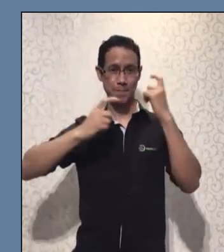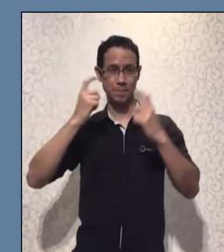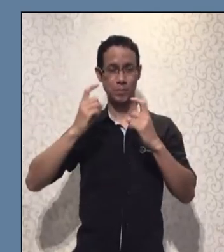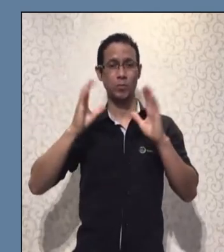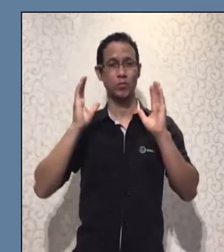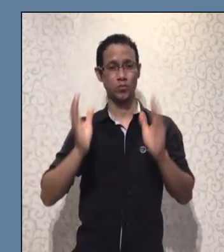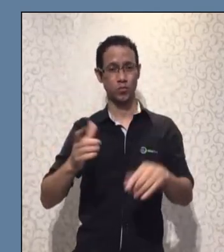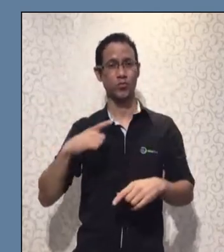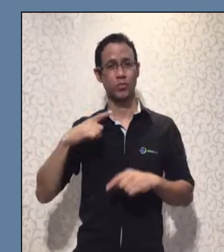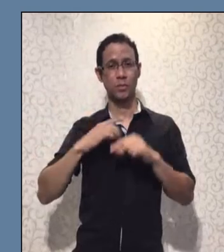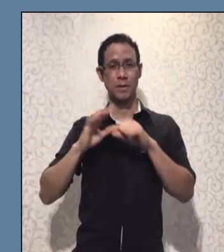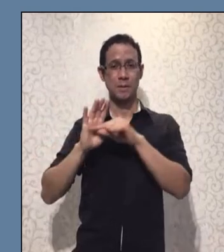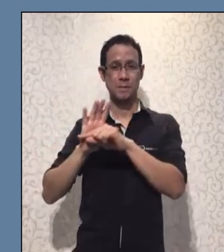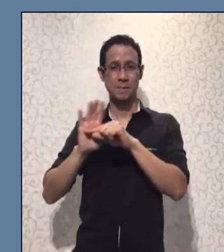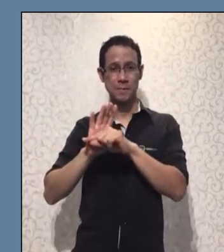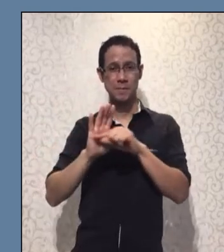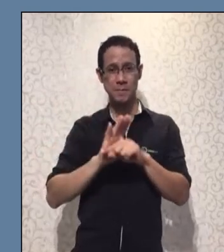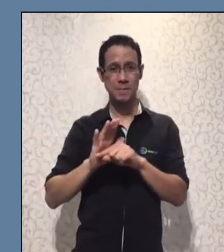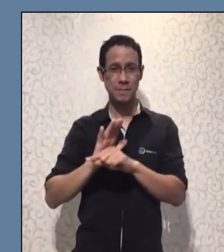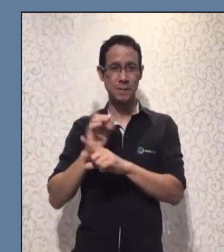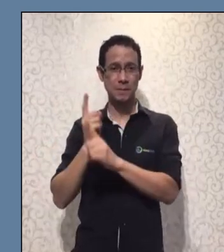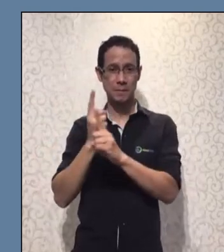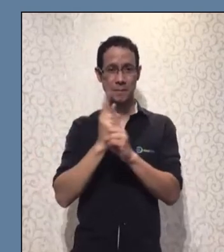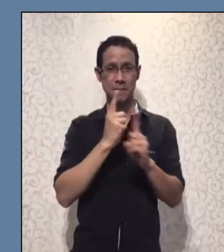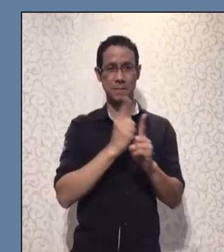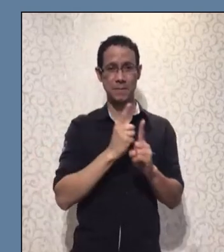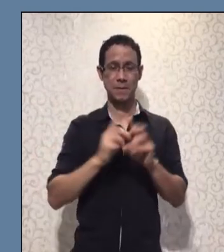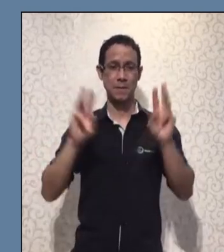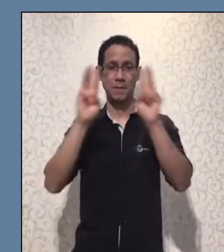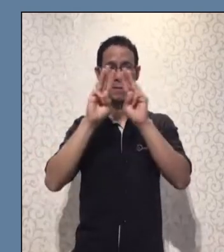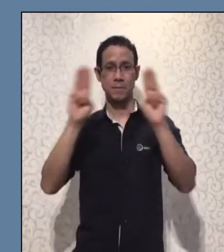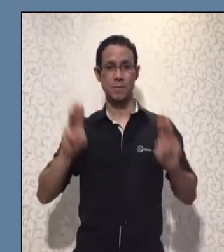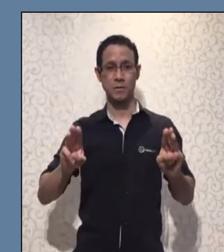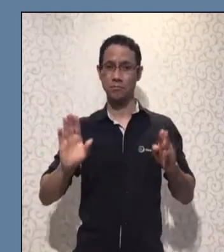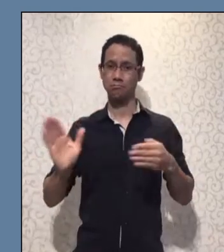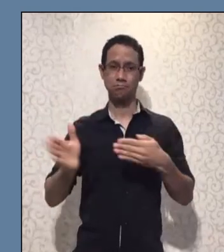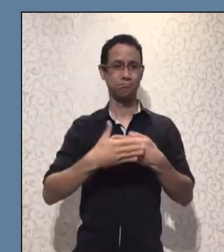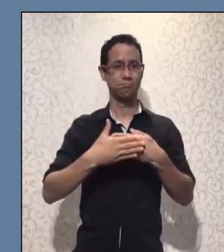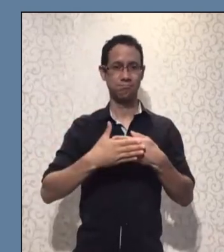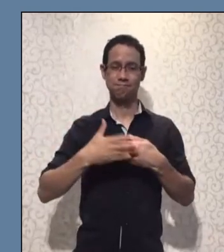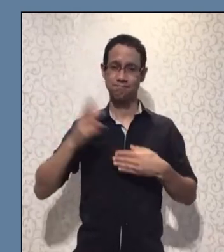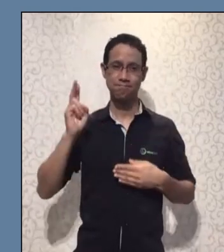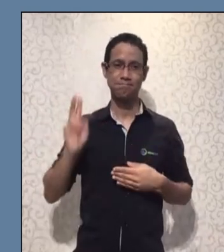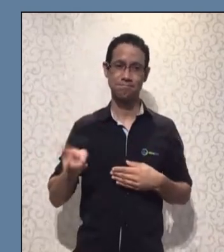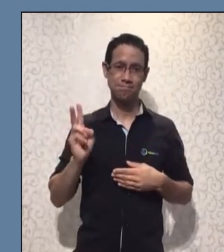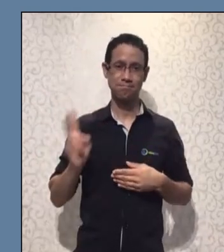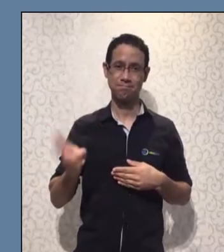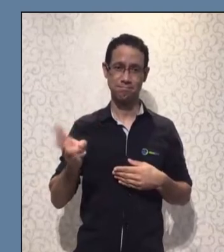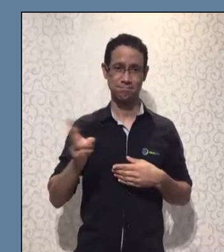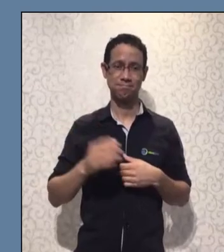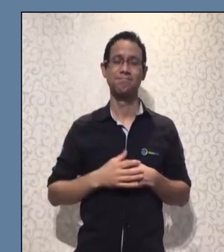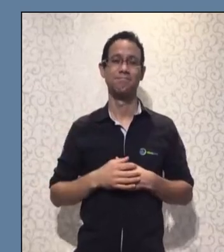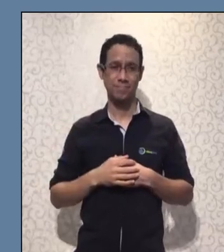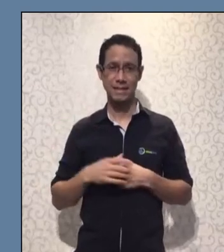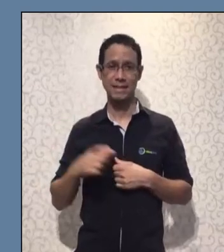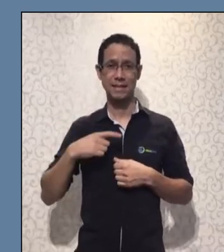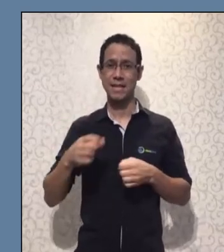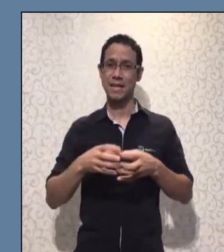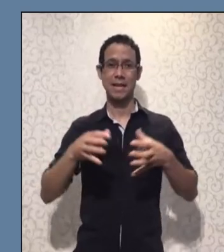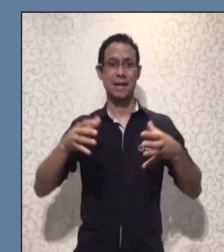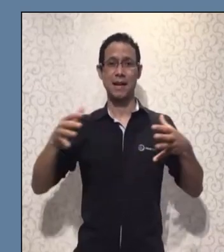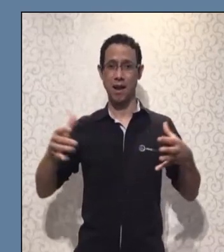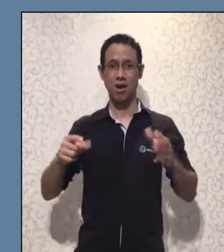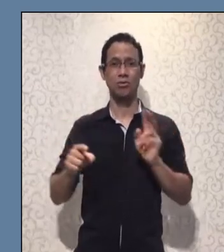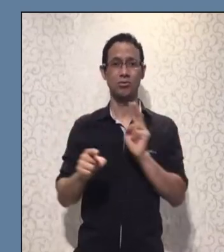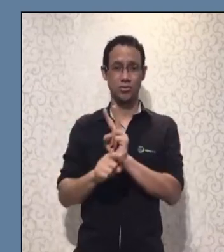que muitos museus não vão reabrir. Nós estamos falando aqui dos grandes museus, né? Museus que estão amparados. É uma